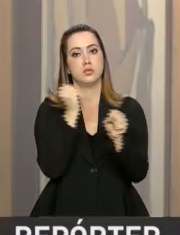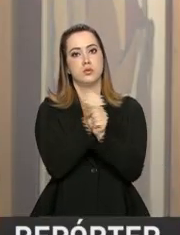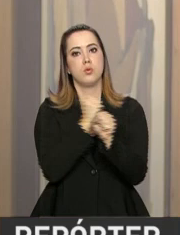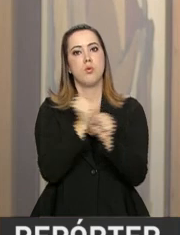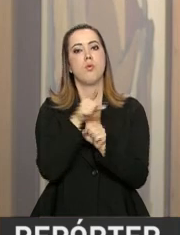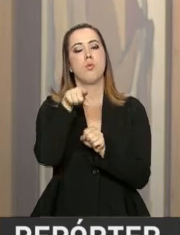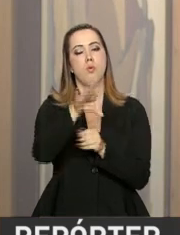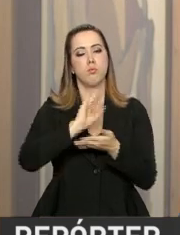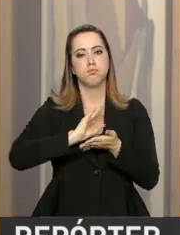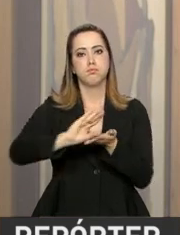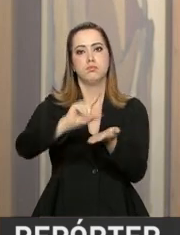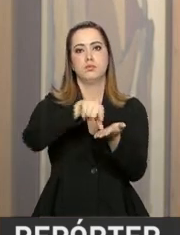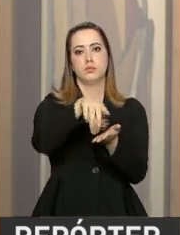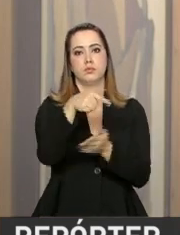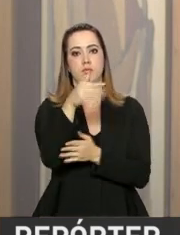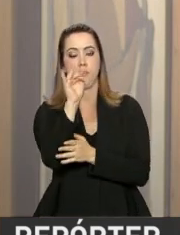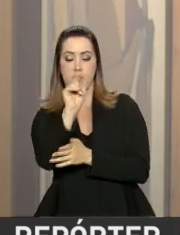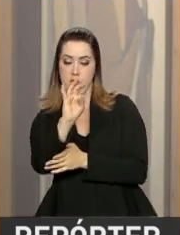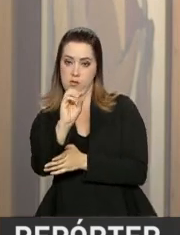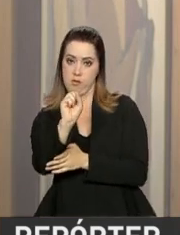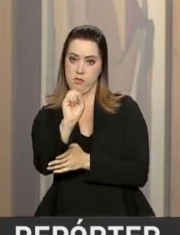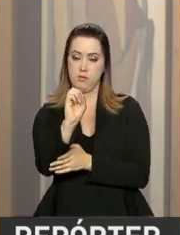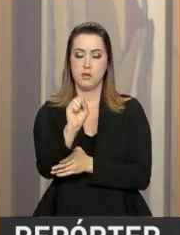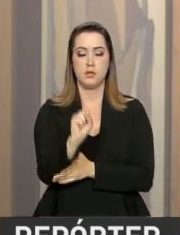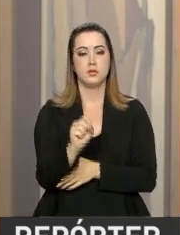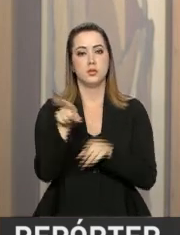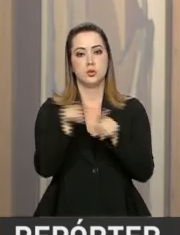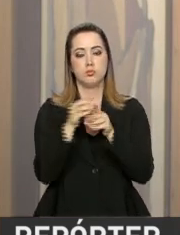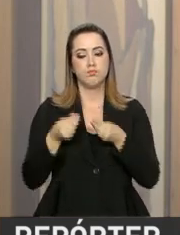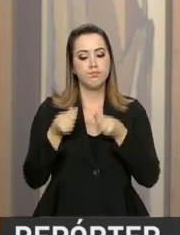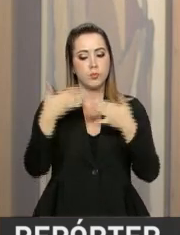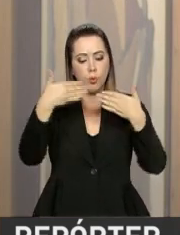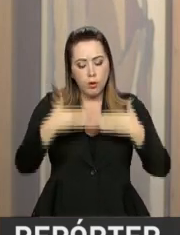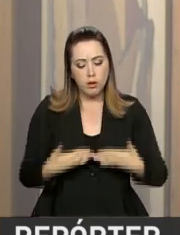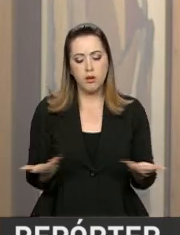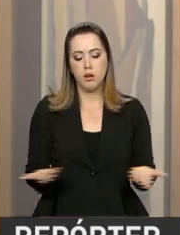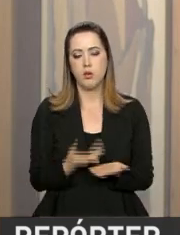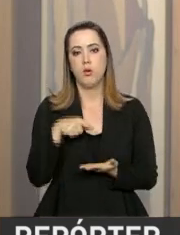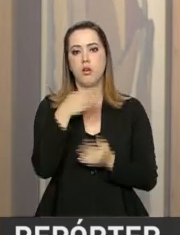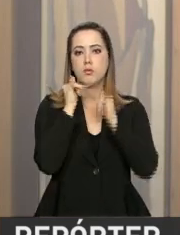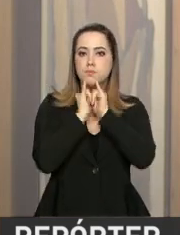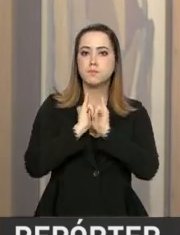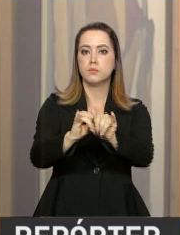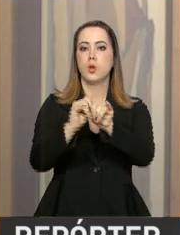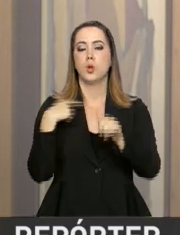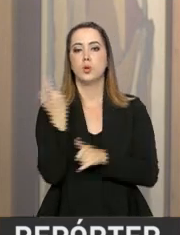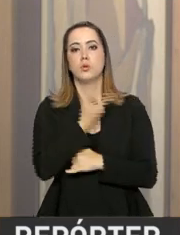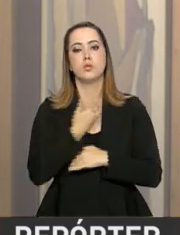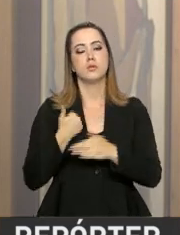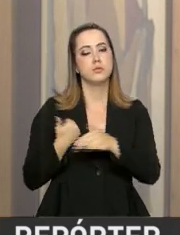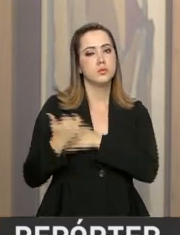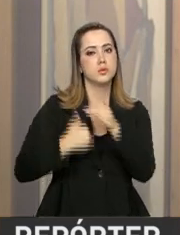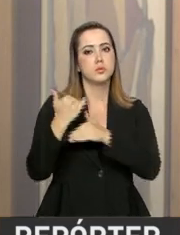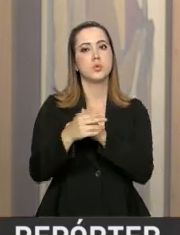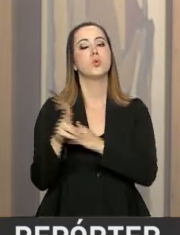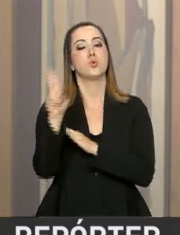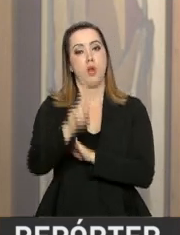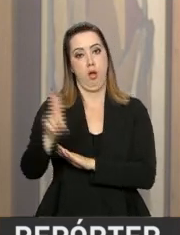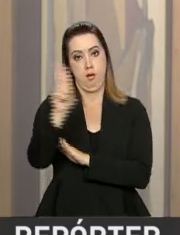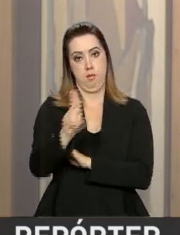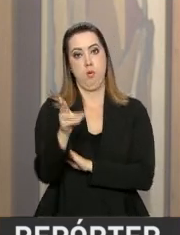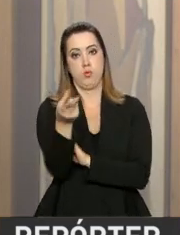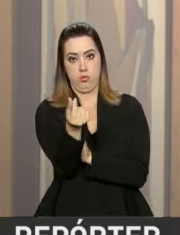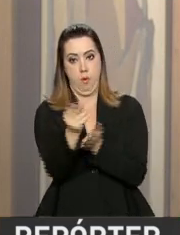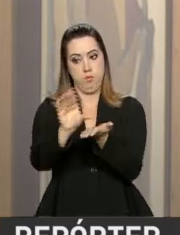pelos recursos do FGTS. Daí porque eu venho até você para fazer este anúncio, de que nós vamos continuar a utilizar